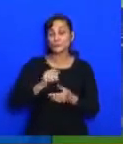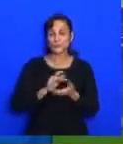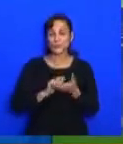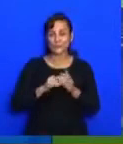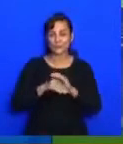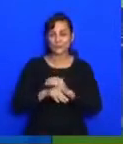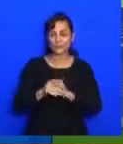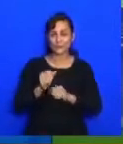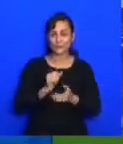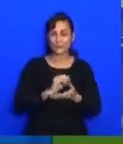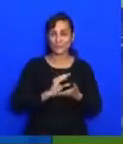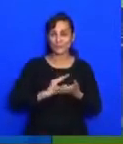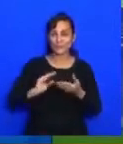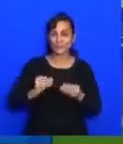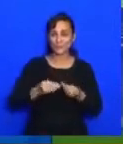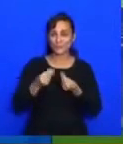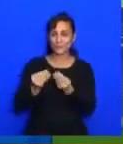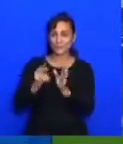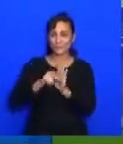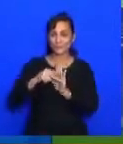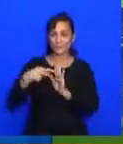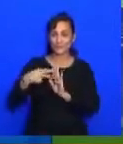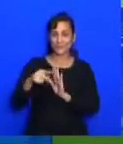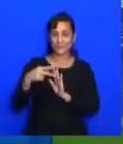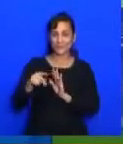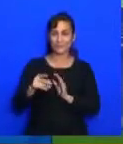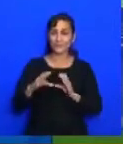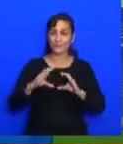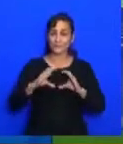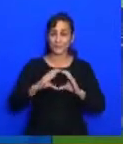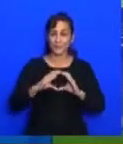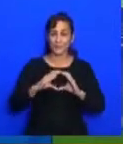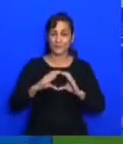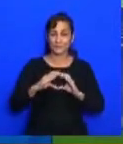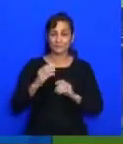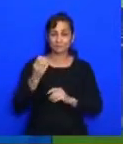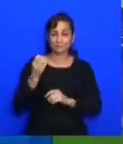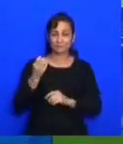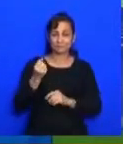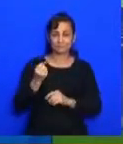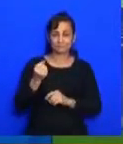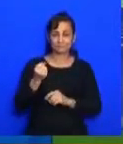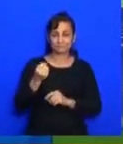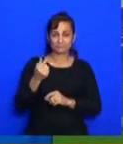número da Lotomania. Esse prêmio pode sair para você. Bola branca, número